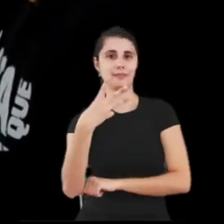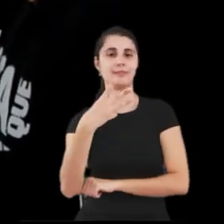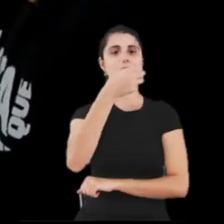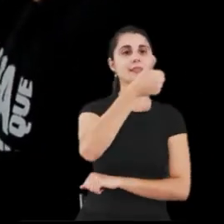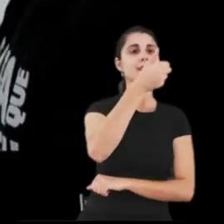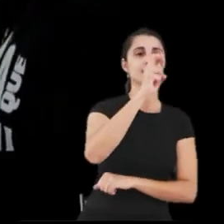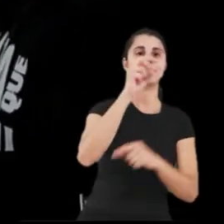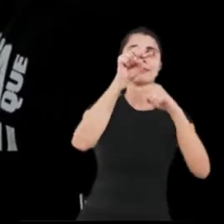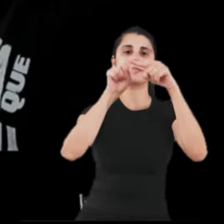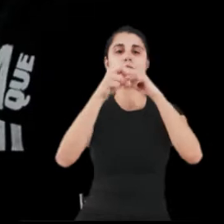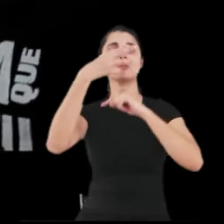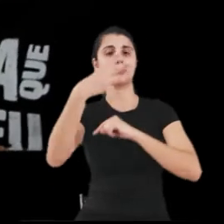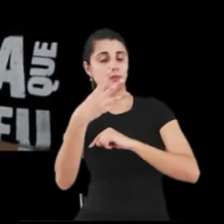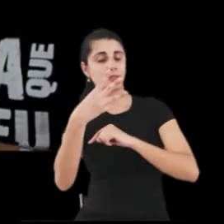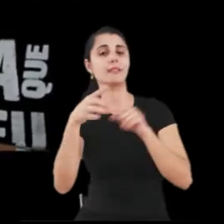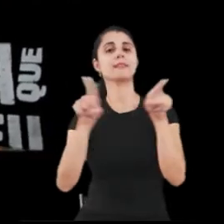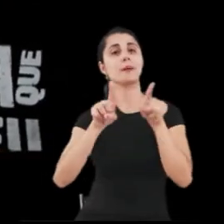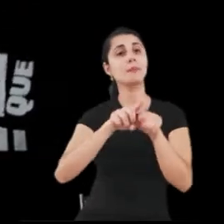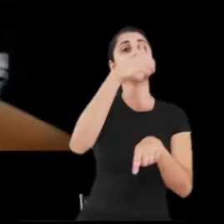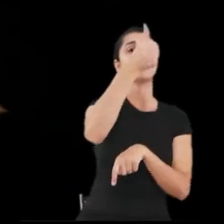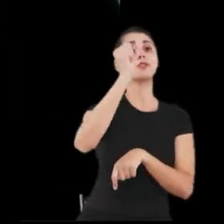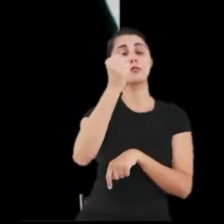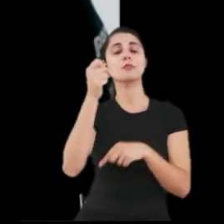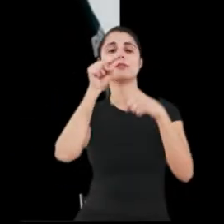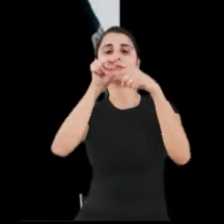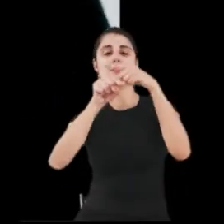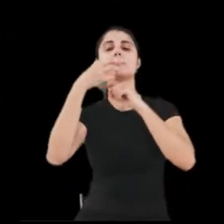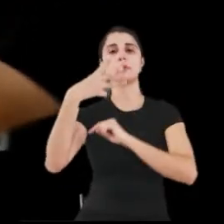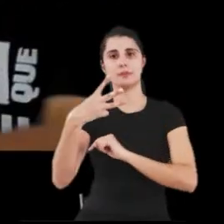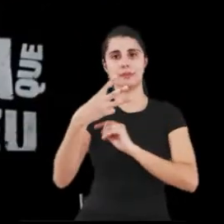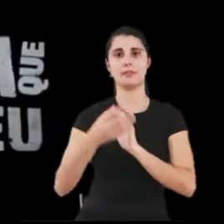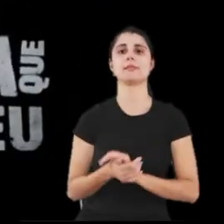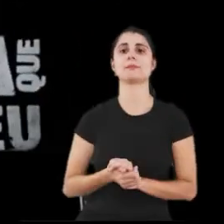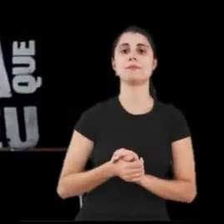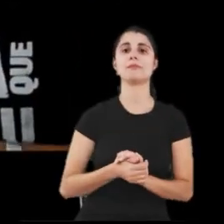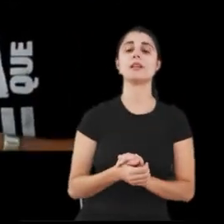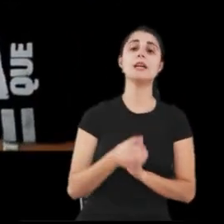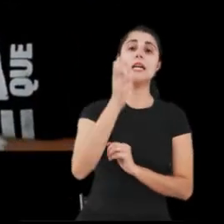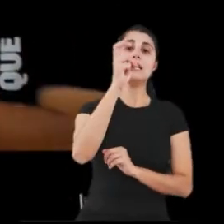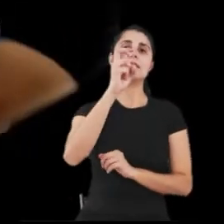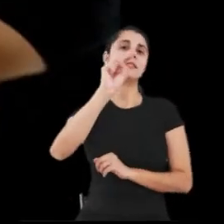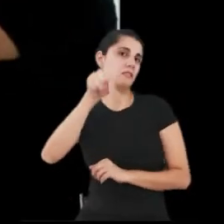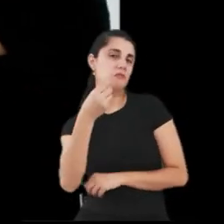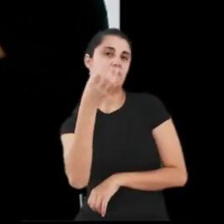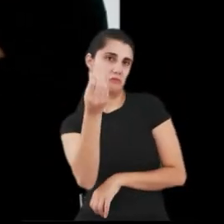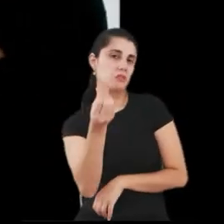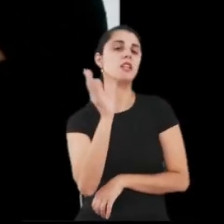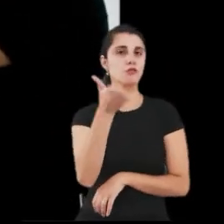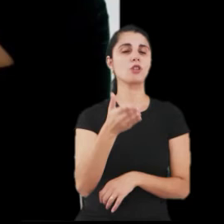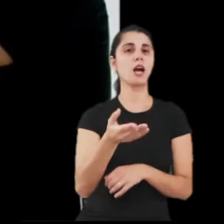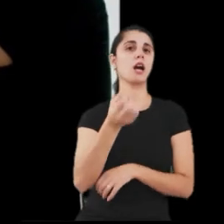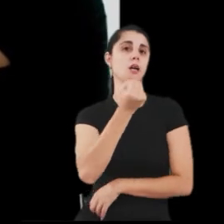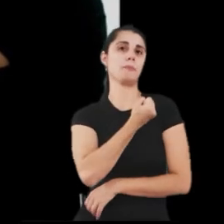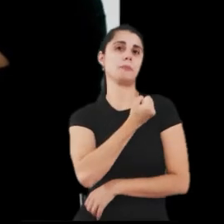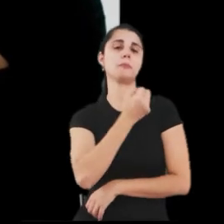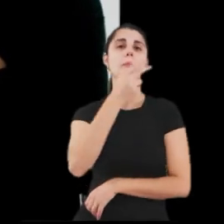e 6. A conta acaba aqui, gente. Por quê? O 5 e 6 são primos entre si. O 5 já é primo. O